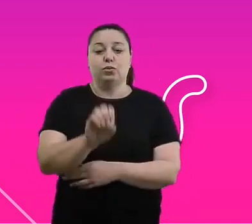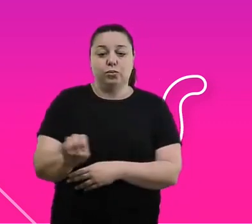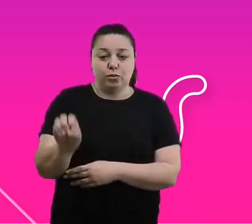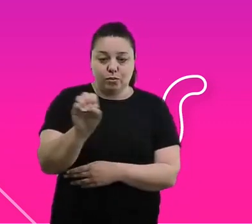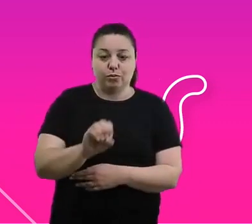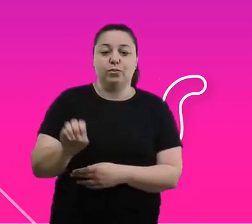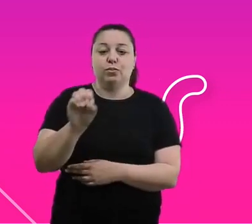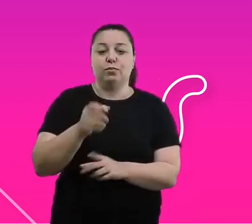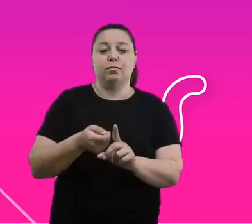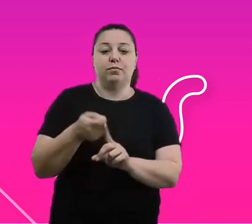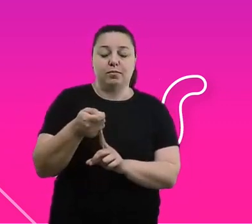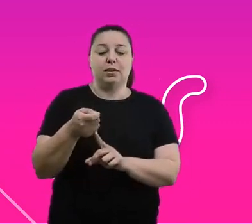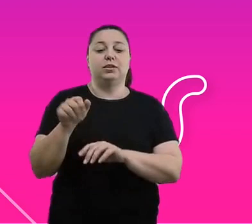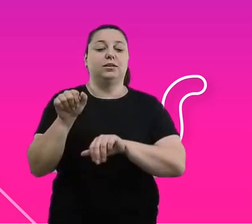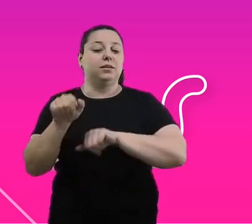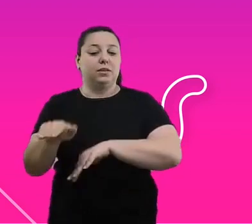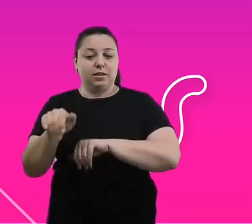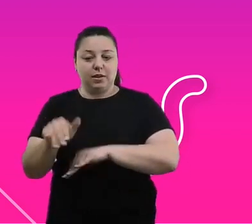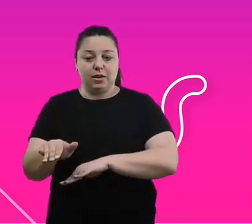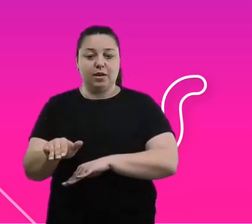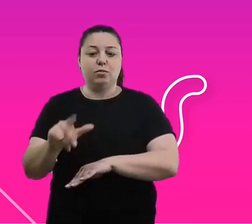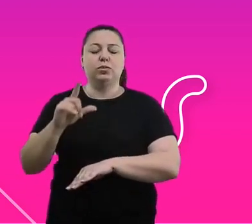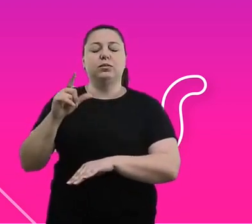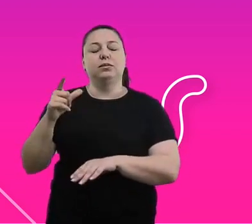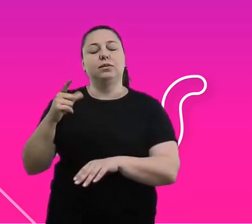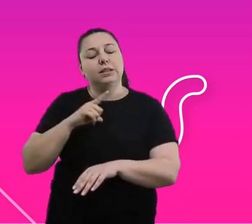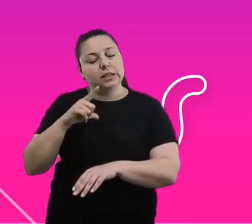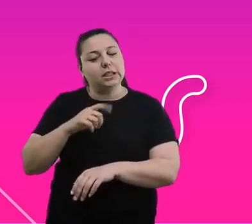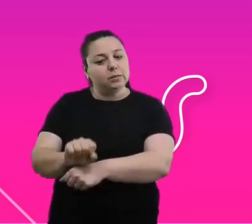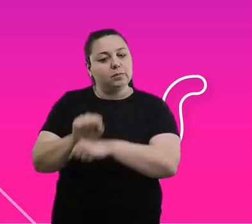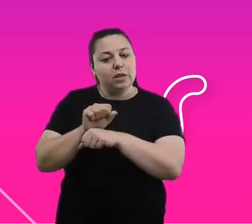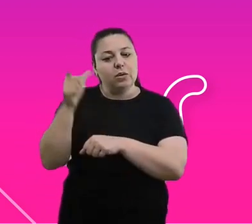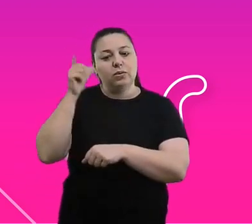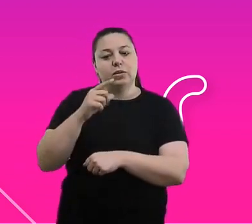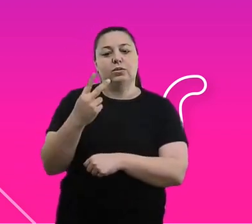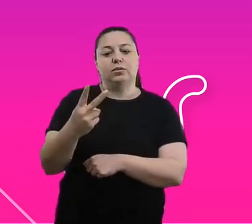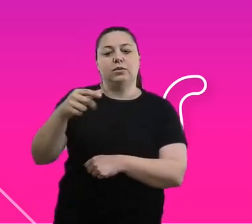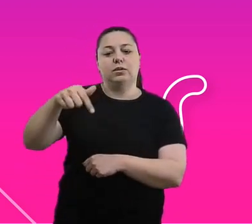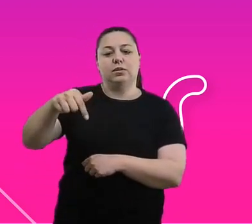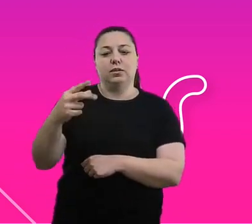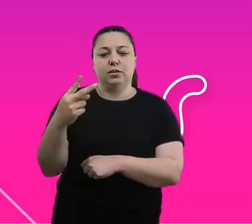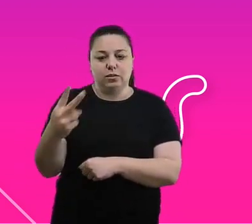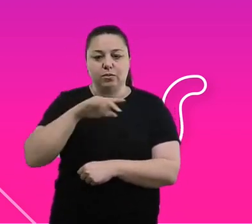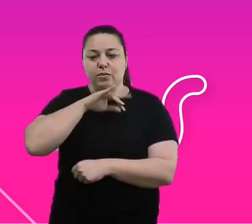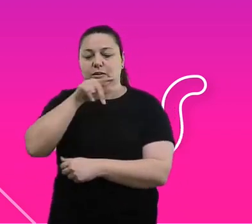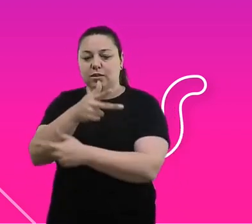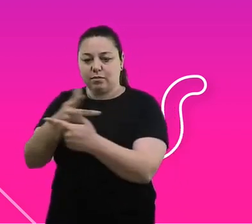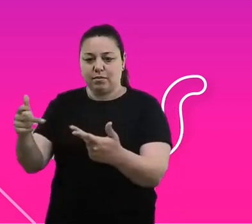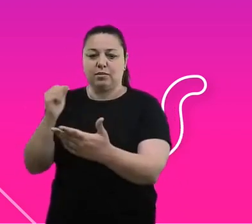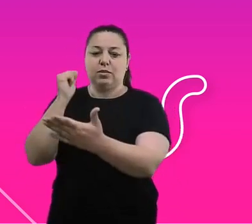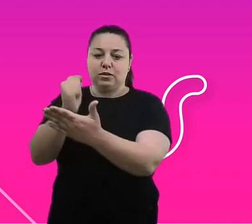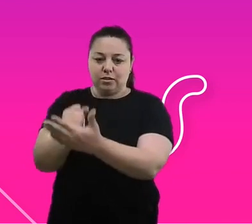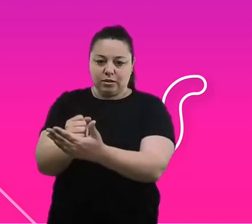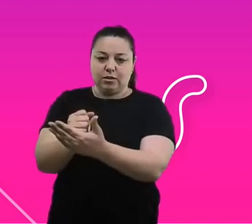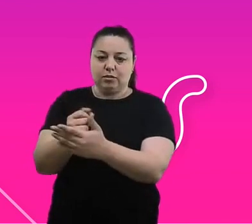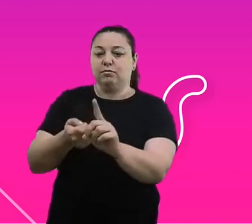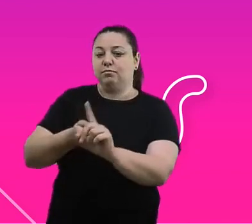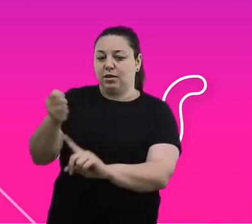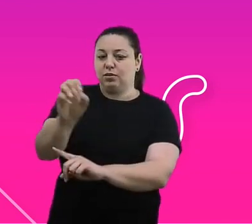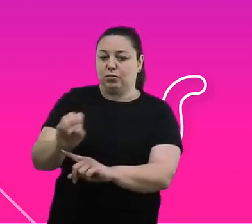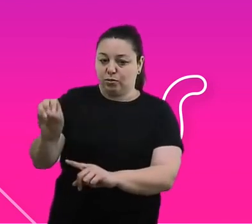Ok, boa tarde a todos. Agradeço muito a oportunidade. Foi uma jornada incrível de aprendizado com vocês. Eu vou apresentar aqui um